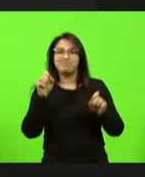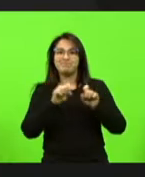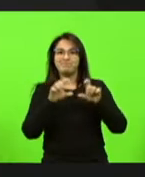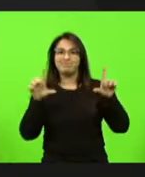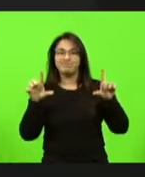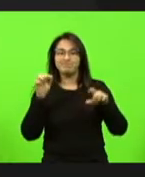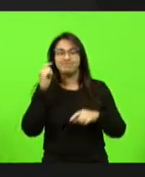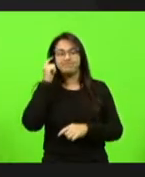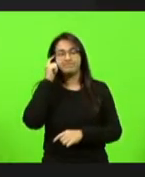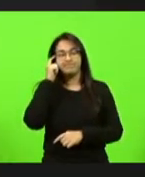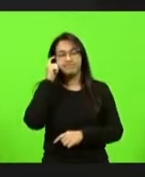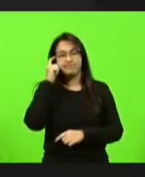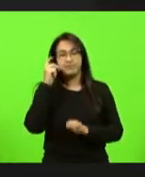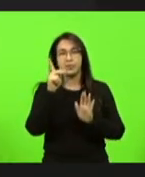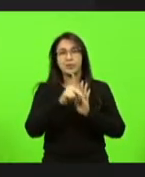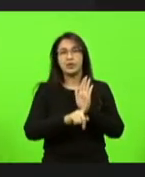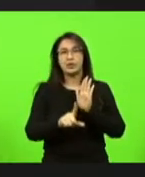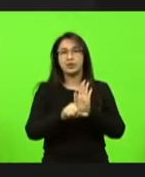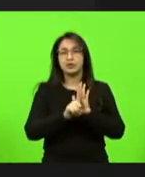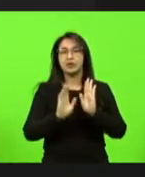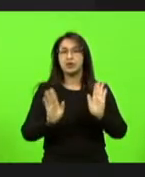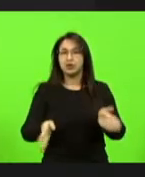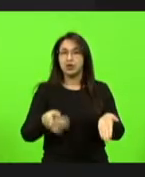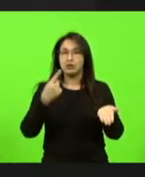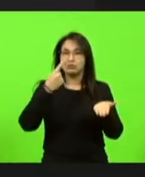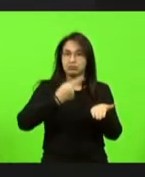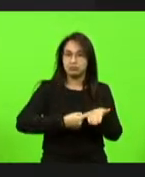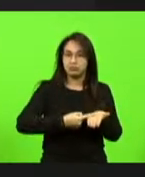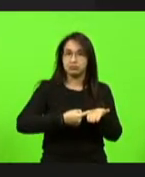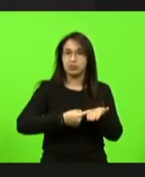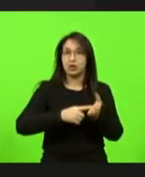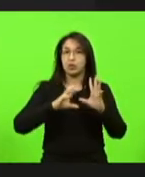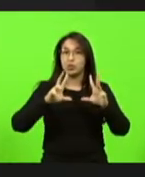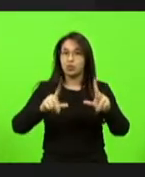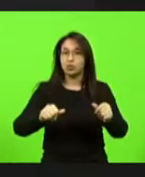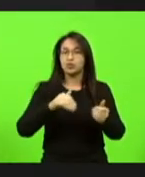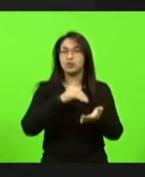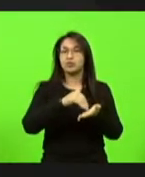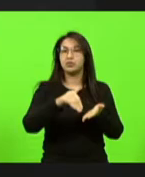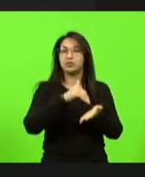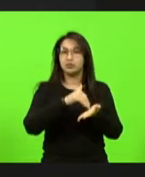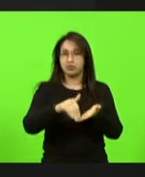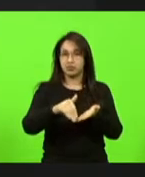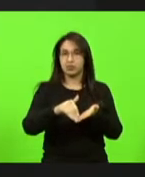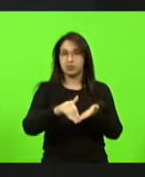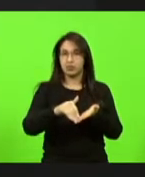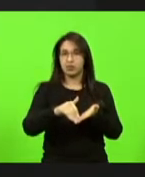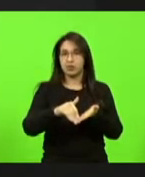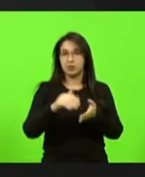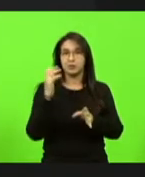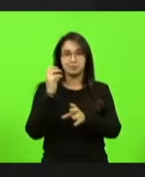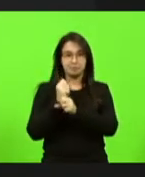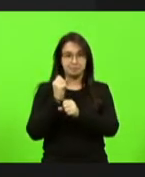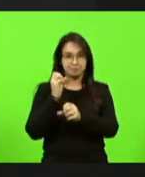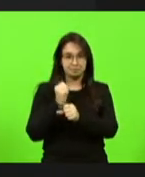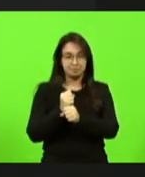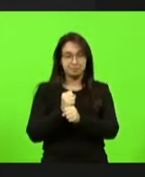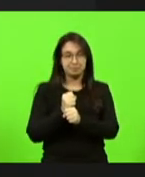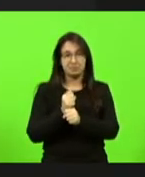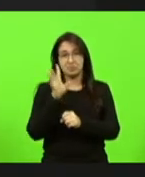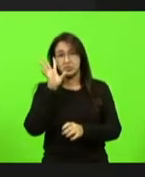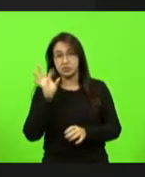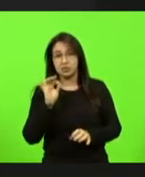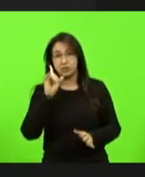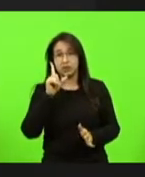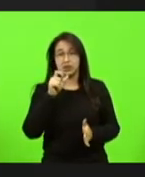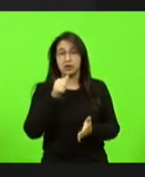Esse projeto de lei foi um acordo feito com todos os secretários da Fazenda. Eu não sei qual foi o posicionamento do secretário